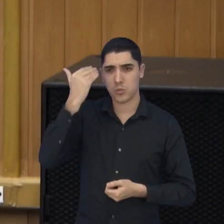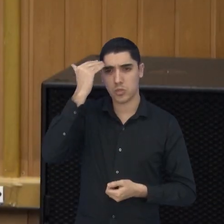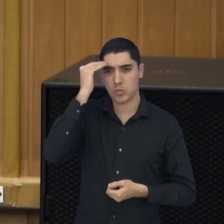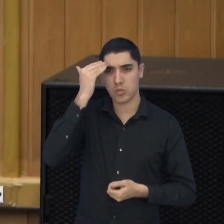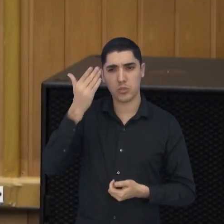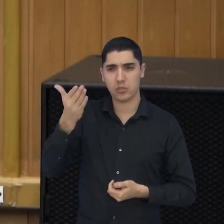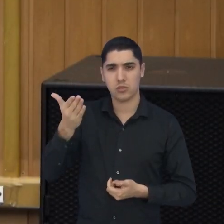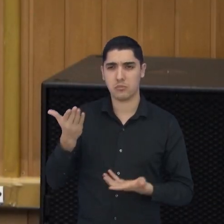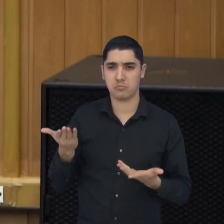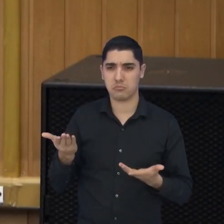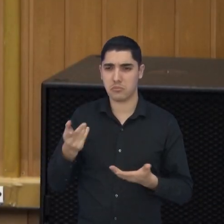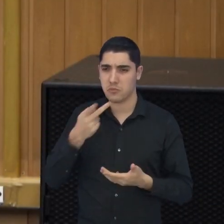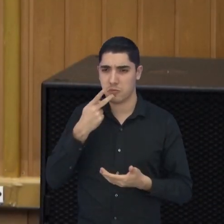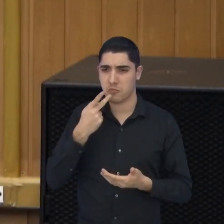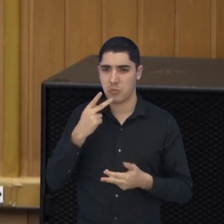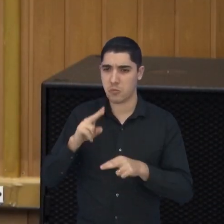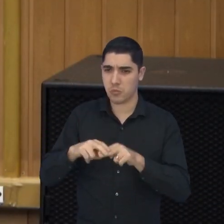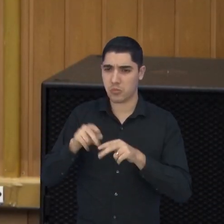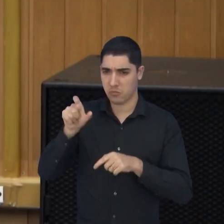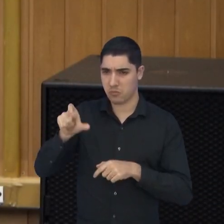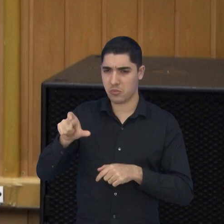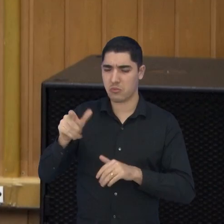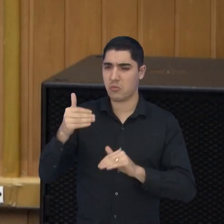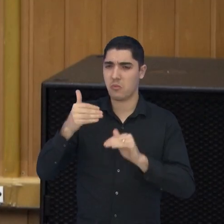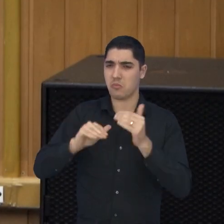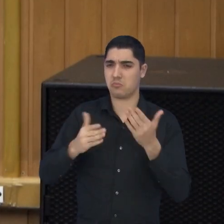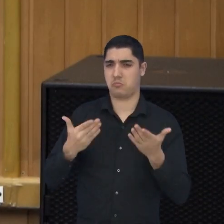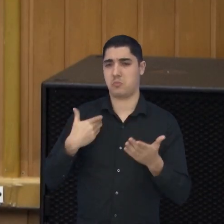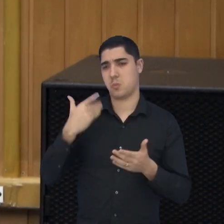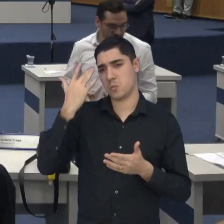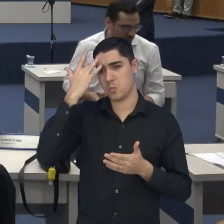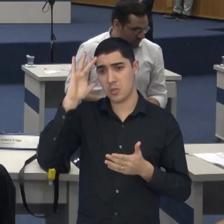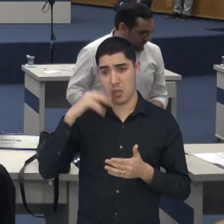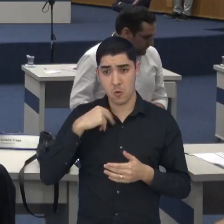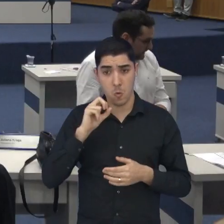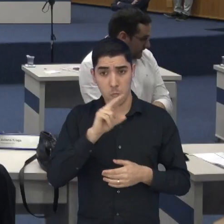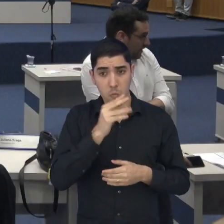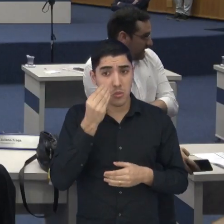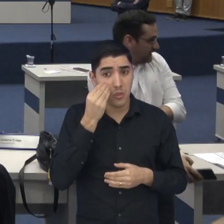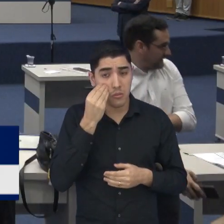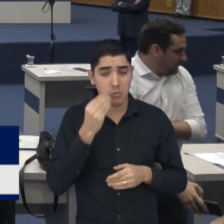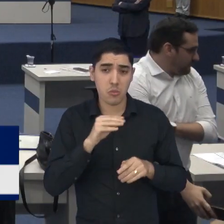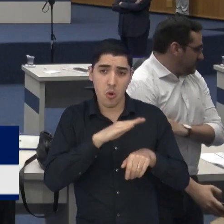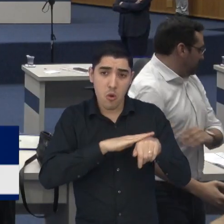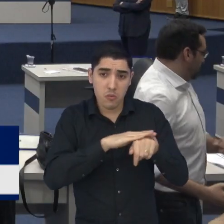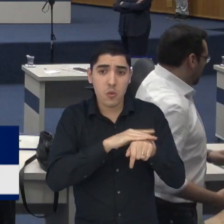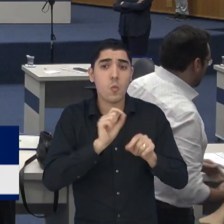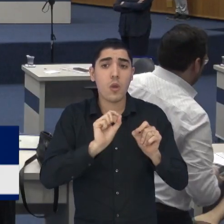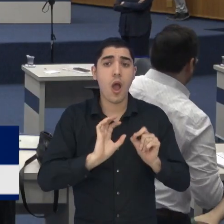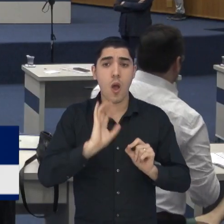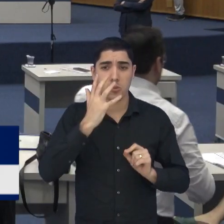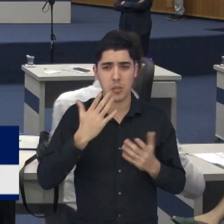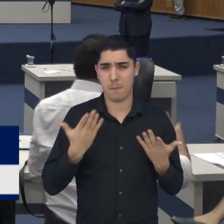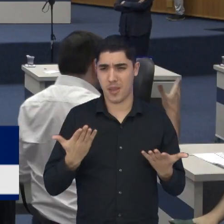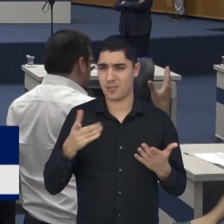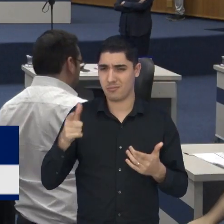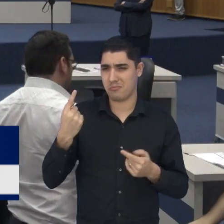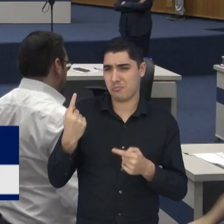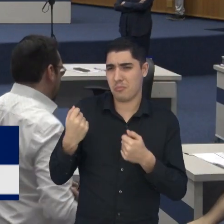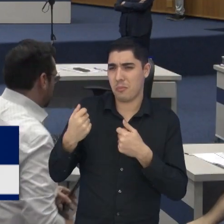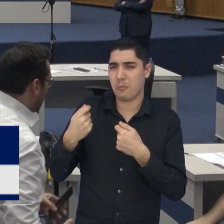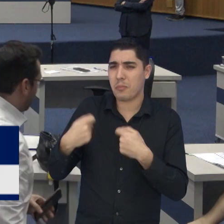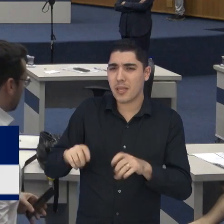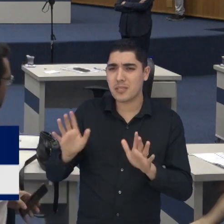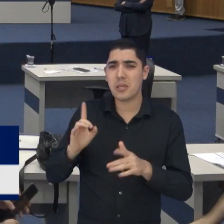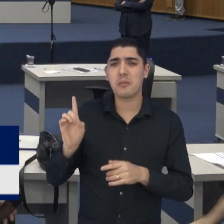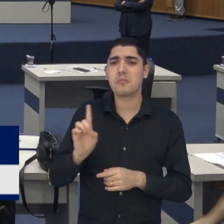tem cabimento. Corta você e os outros voltam. Não sei. Eu vou me informar de fato o que aconteceu, porque não tem motivo para isso. Nem sei